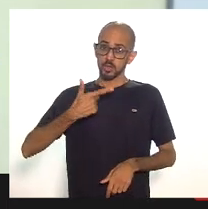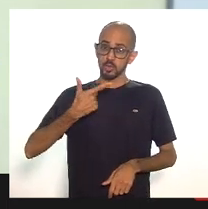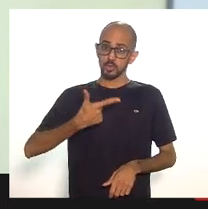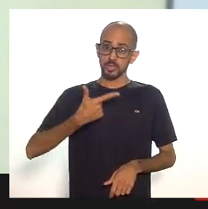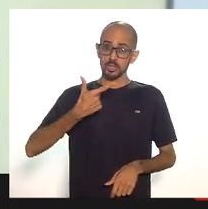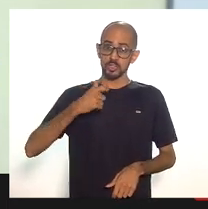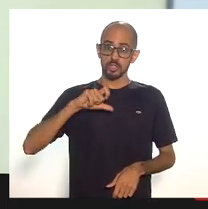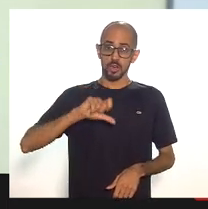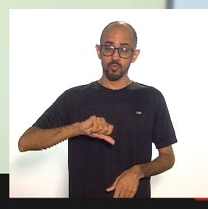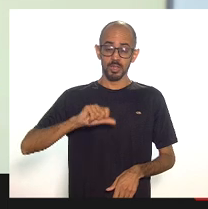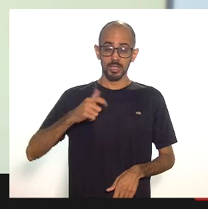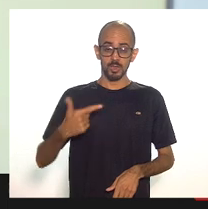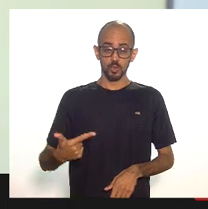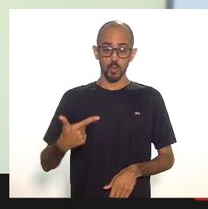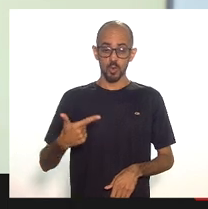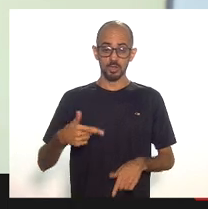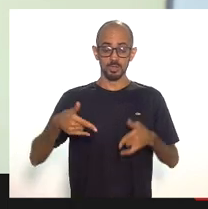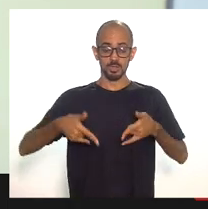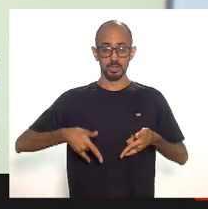292 leitos COVID